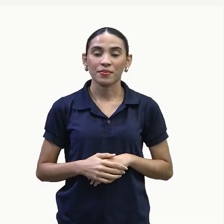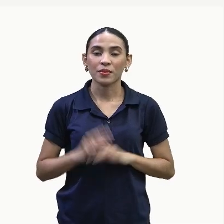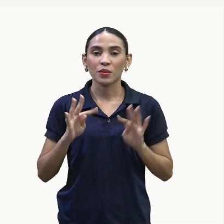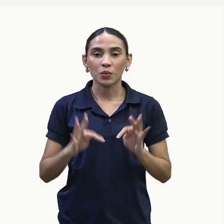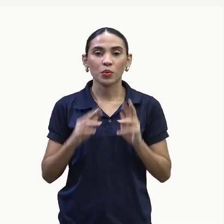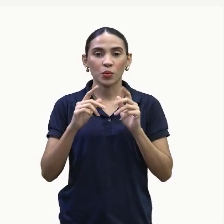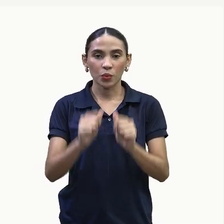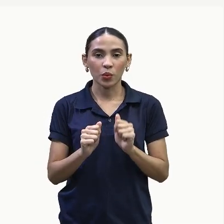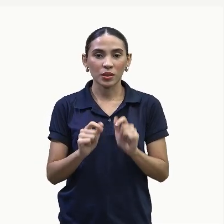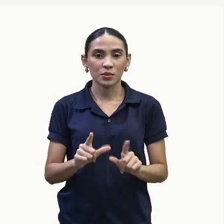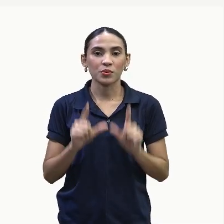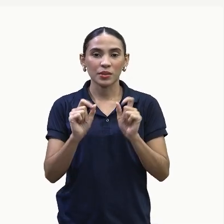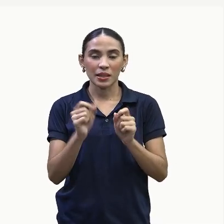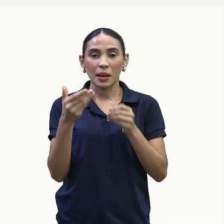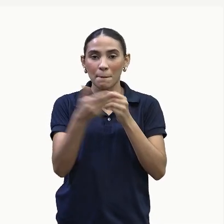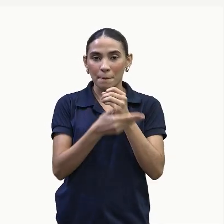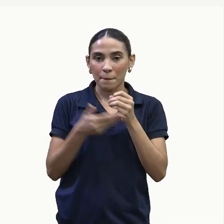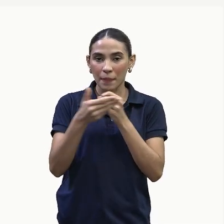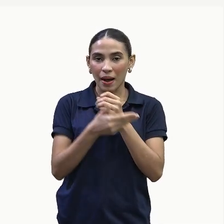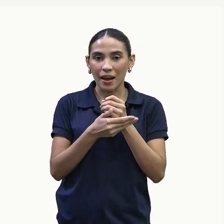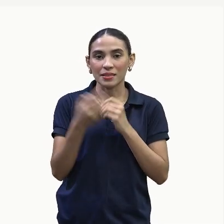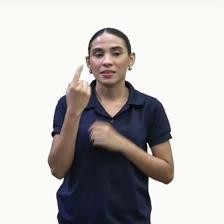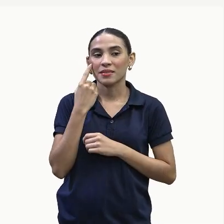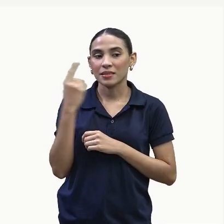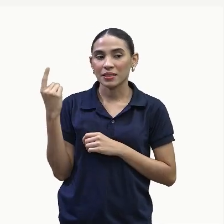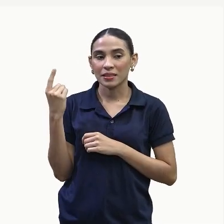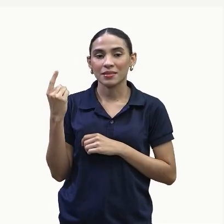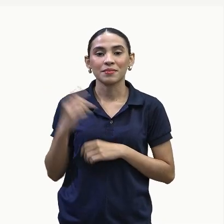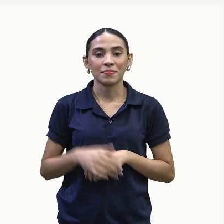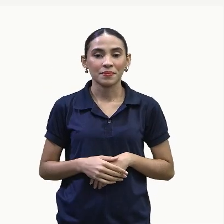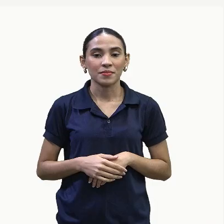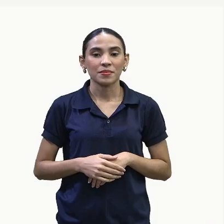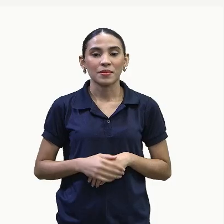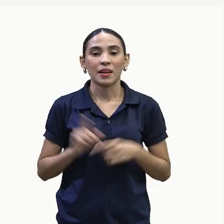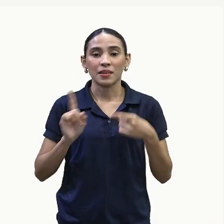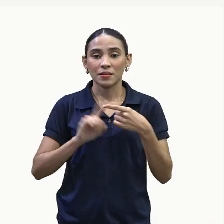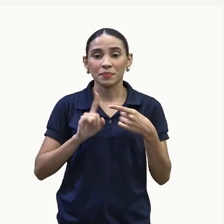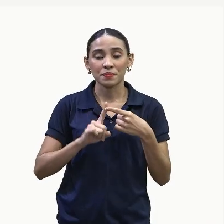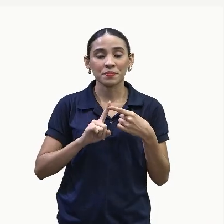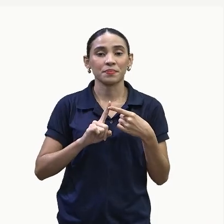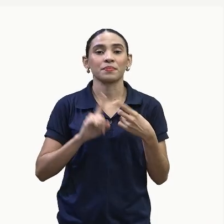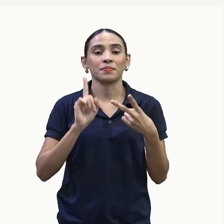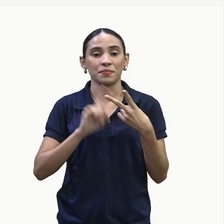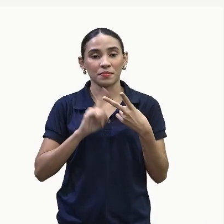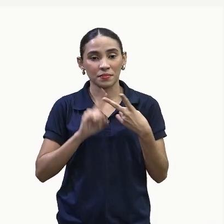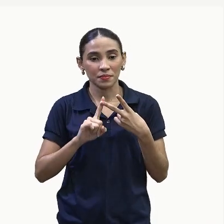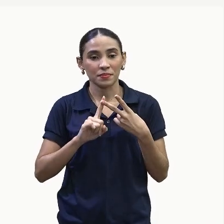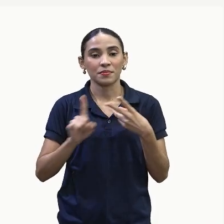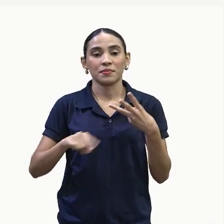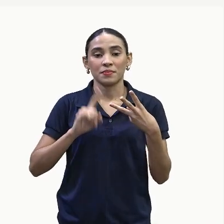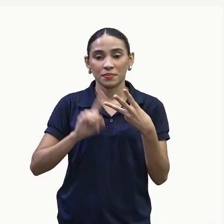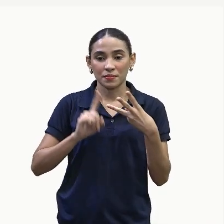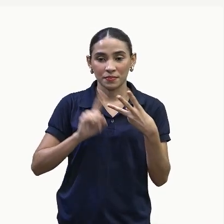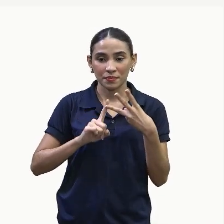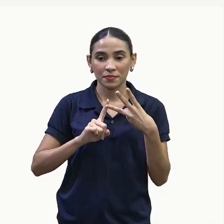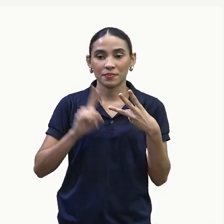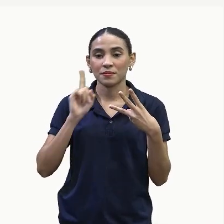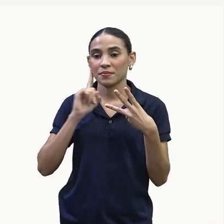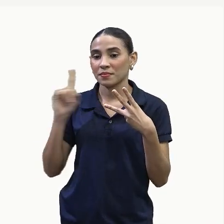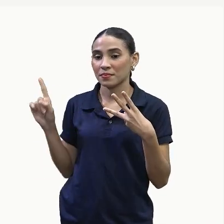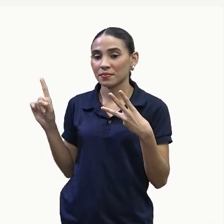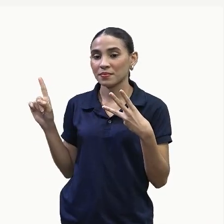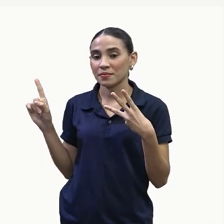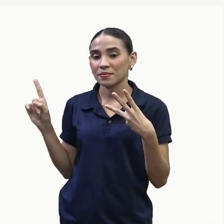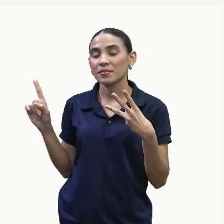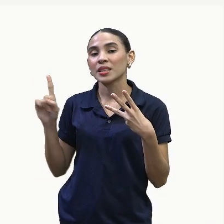todas essas bases nitrogenadas, uracila, citosina, timina, né, que